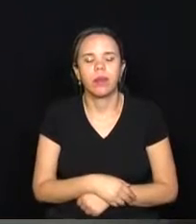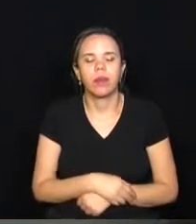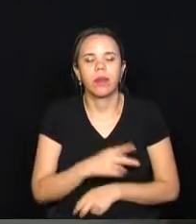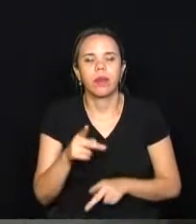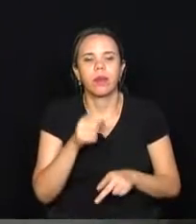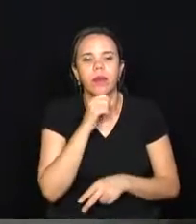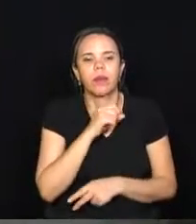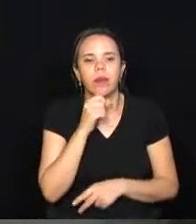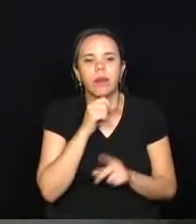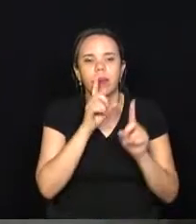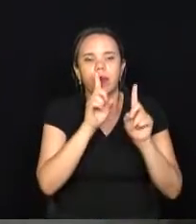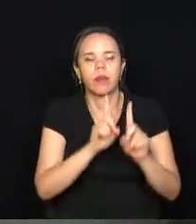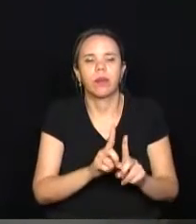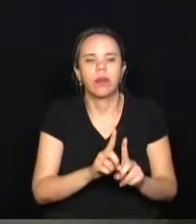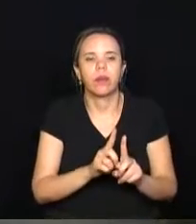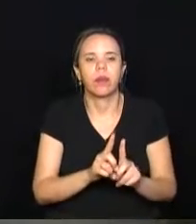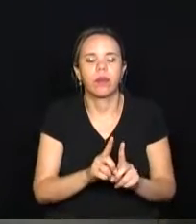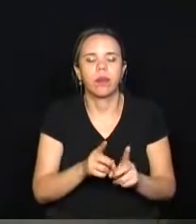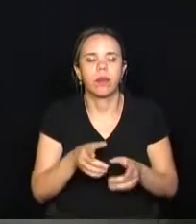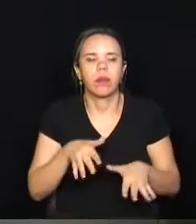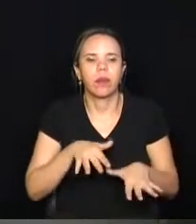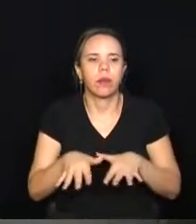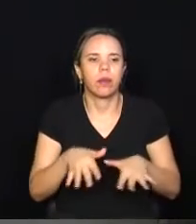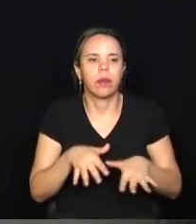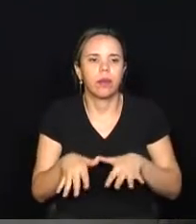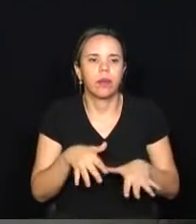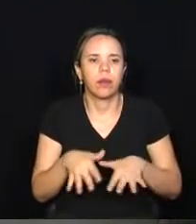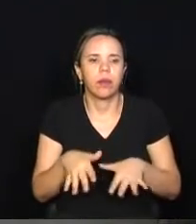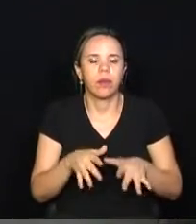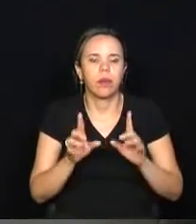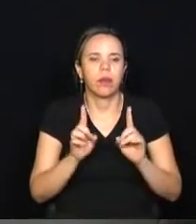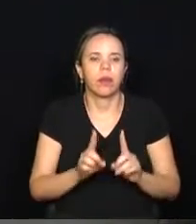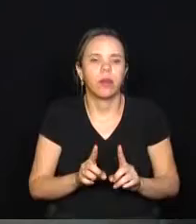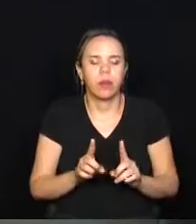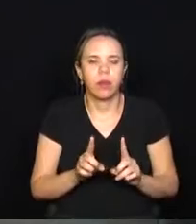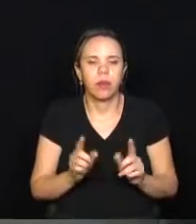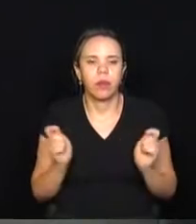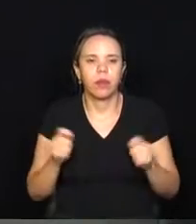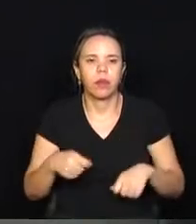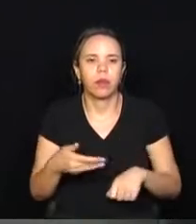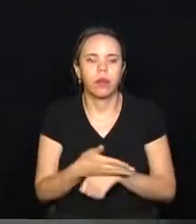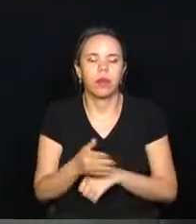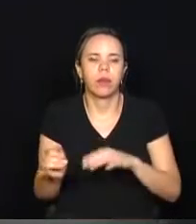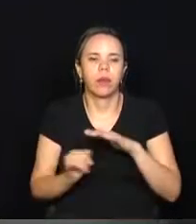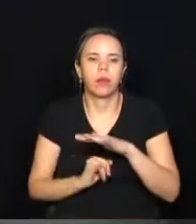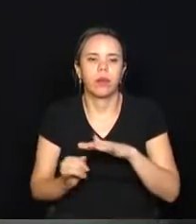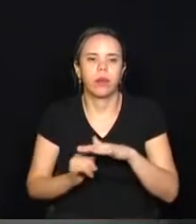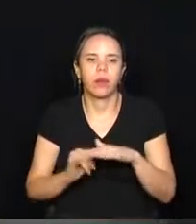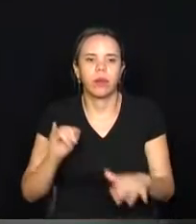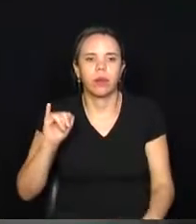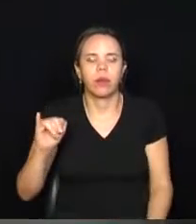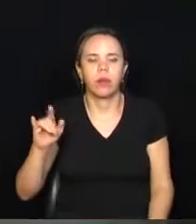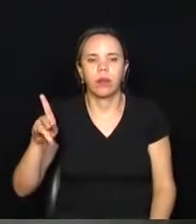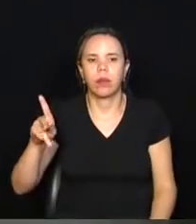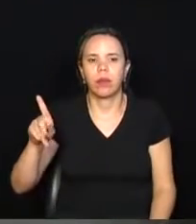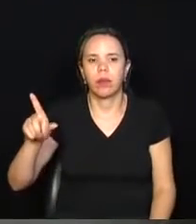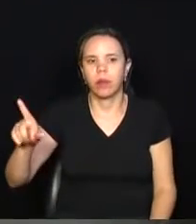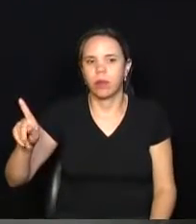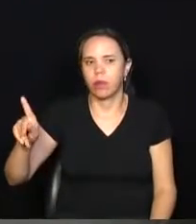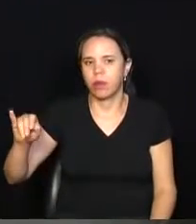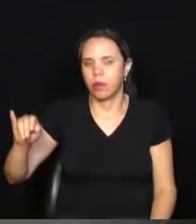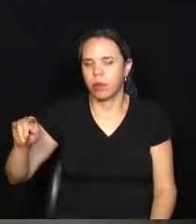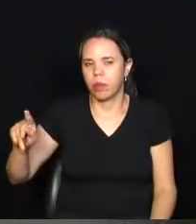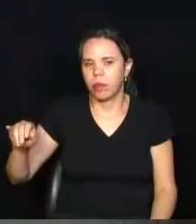idosos com deficiência de locomoção ou deficiência podem ir para um ILPI? Claro,